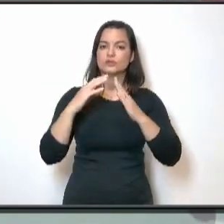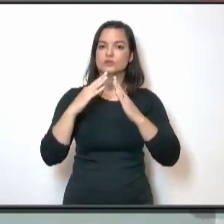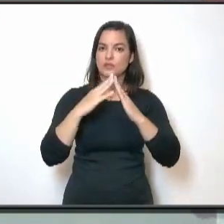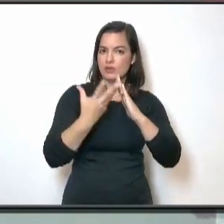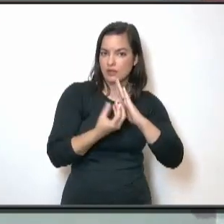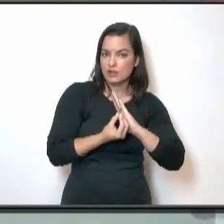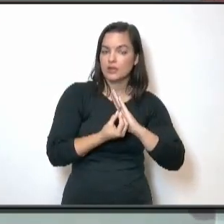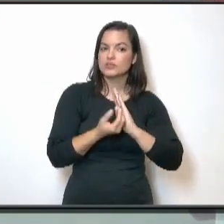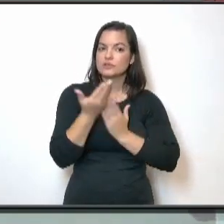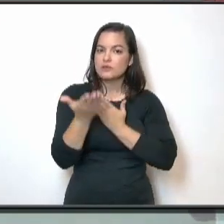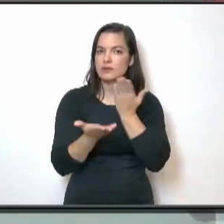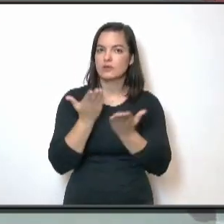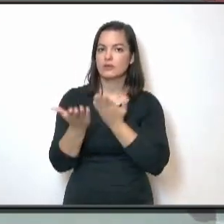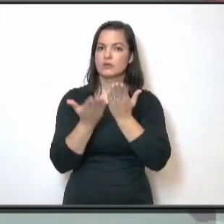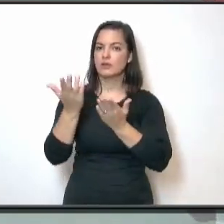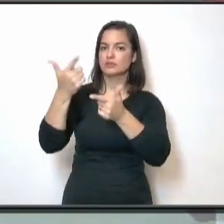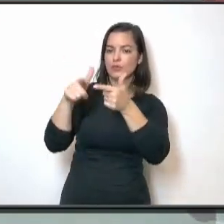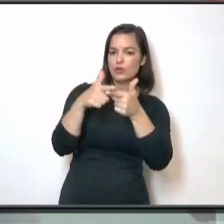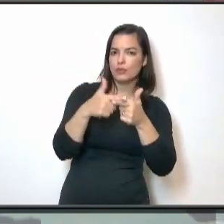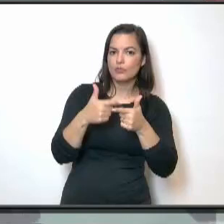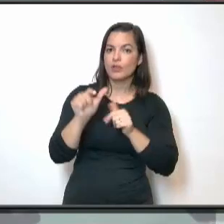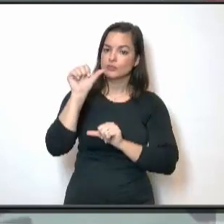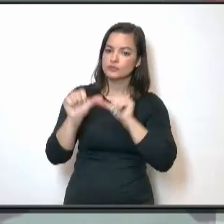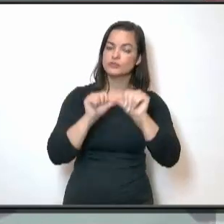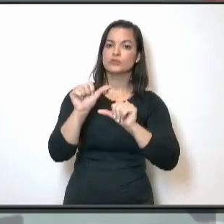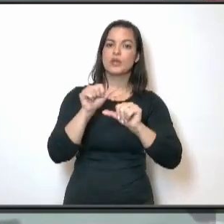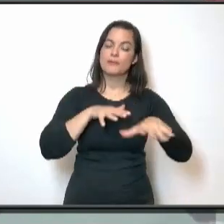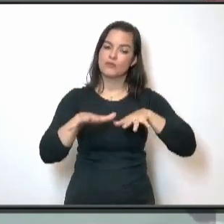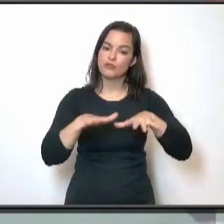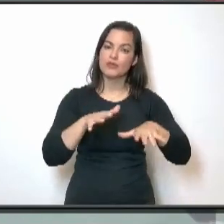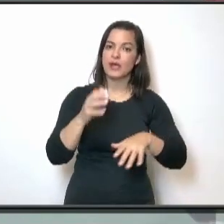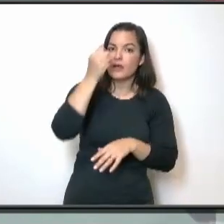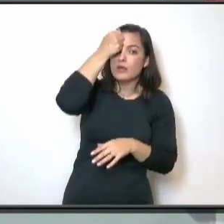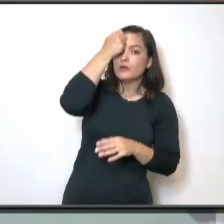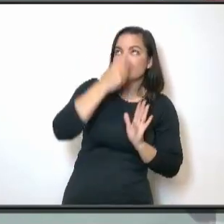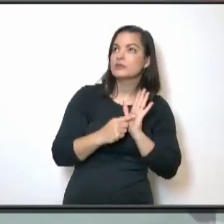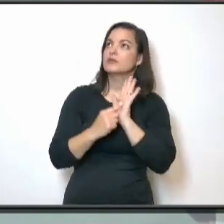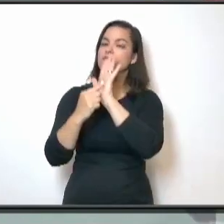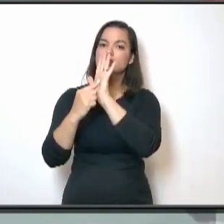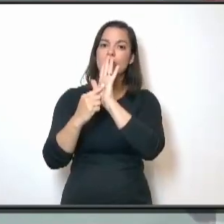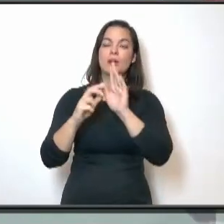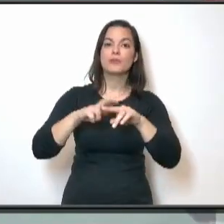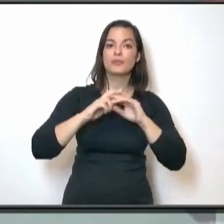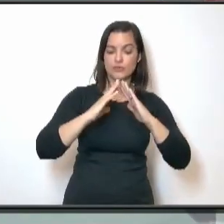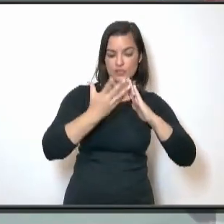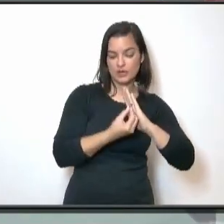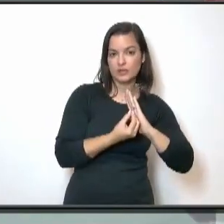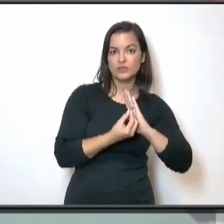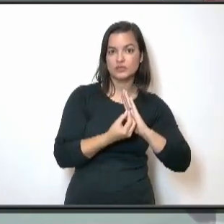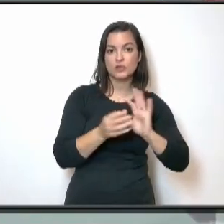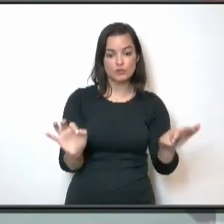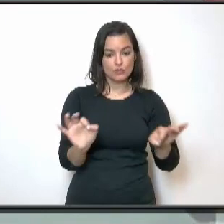os nossos conflitos, nos movermos em arrependimento diante do Senhor, para que a nossa igreja esteja pronta para